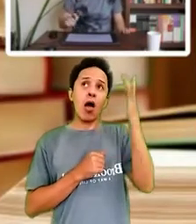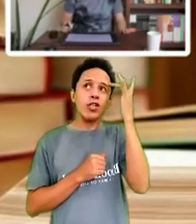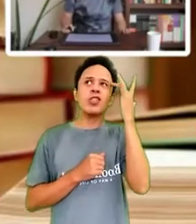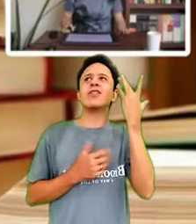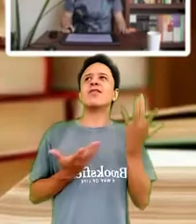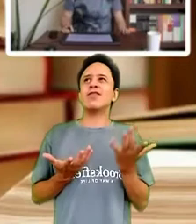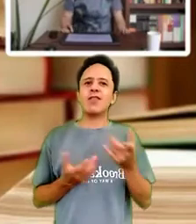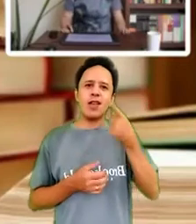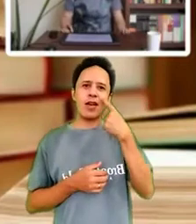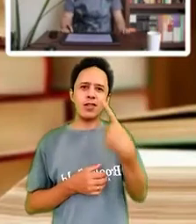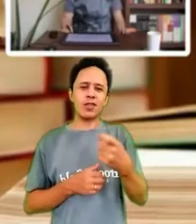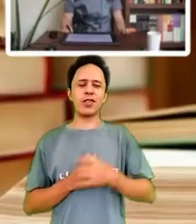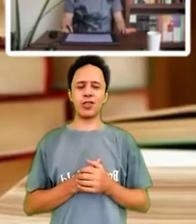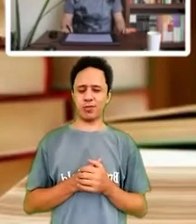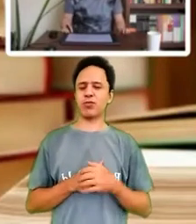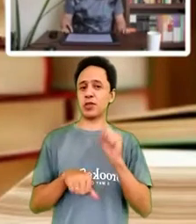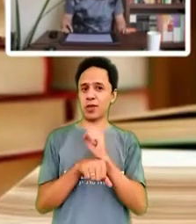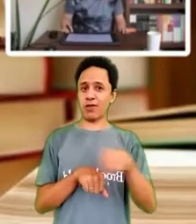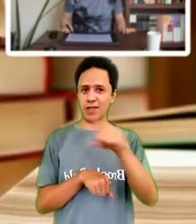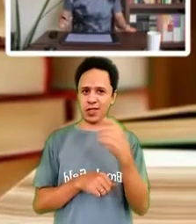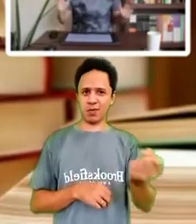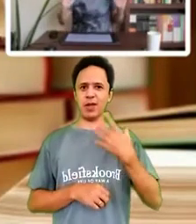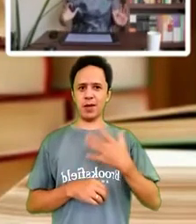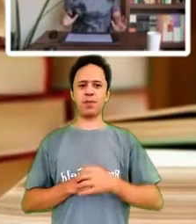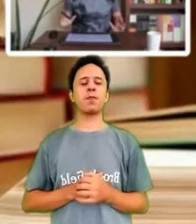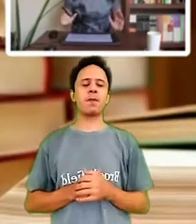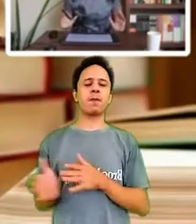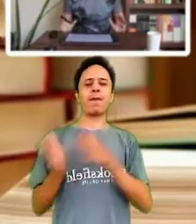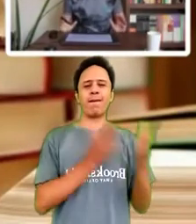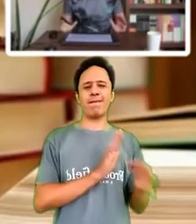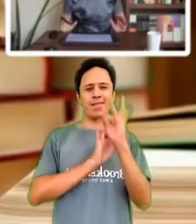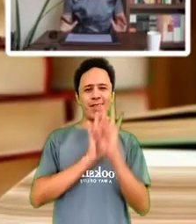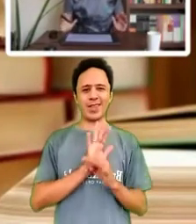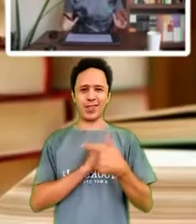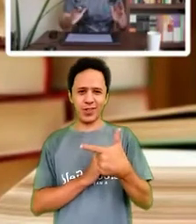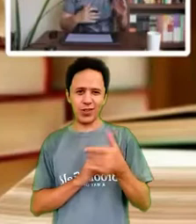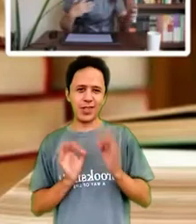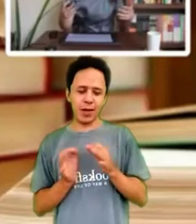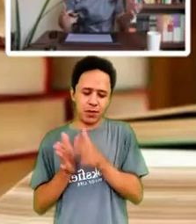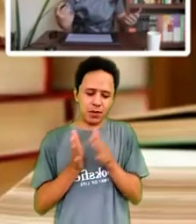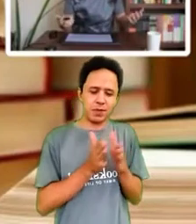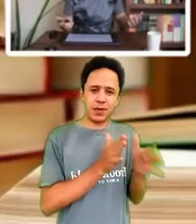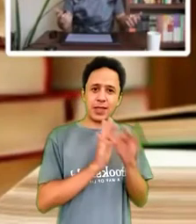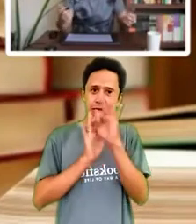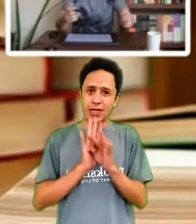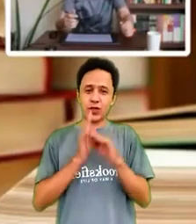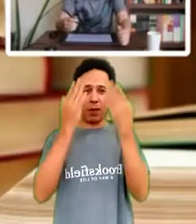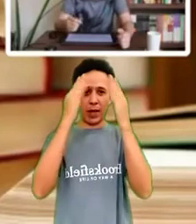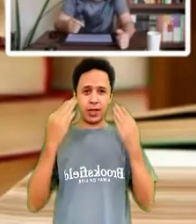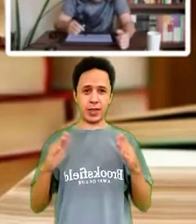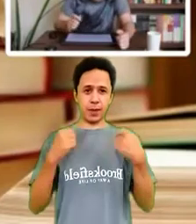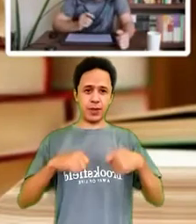E eu realmente espero para ver se algum de vocês vai me mandar. Mas enquanto isso, vamos para o texto 2, né? Afinal de contas, é uma sequência de textos aqui que a